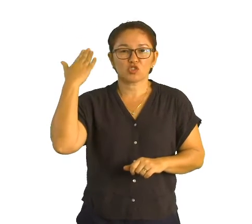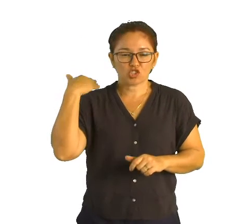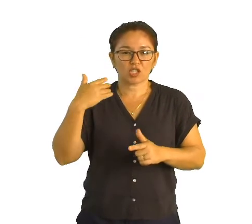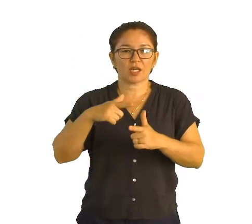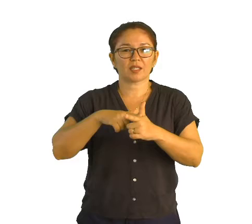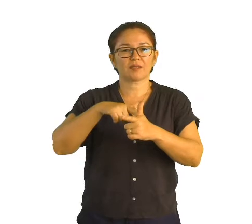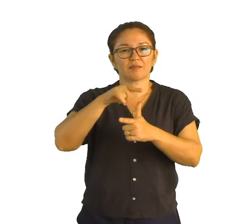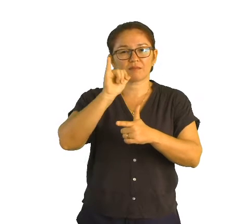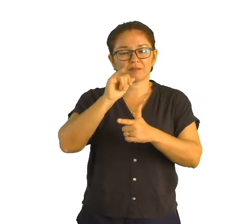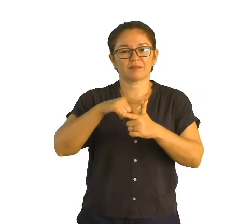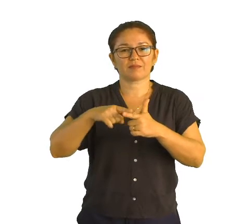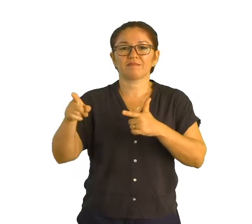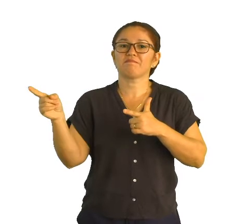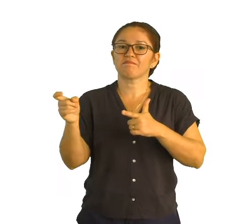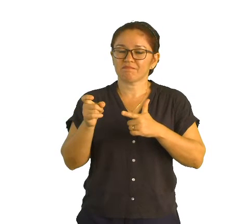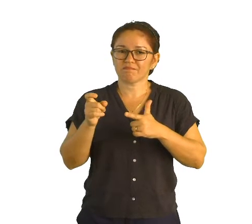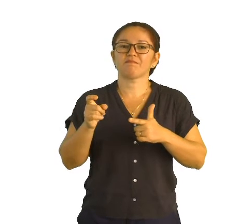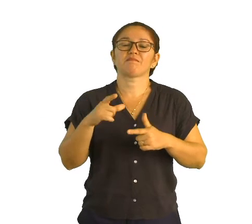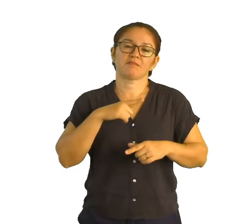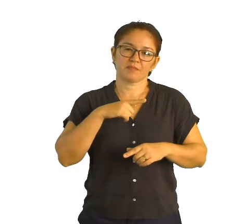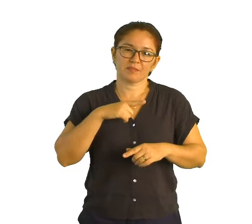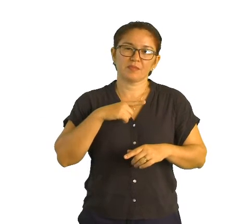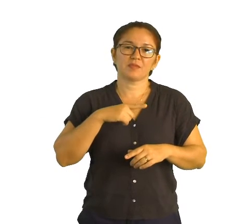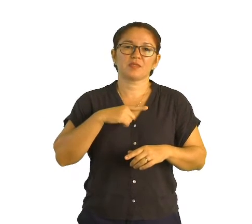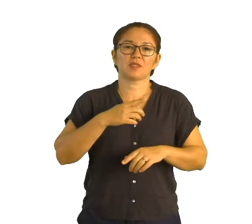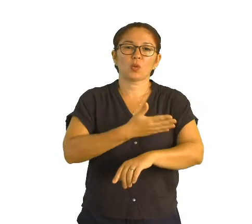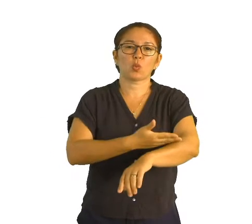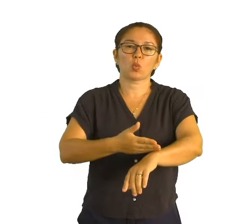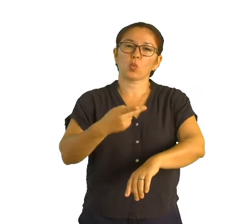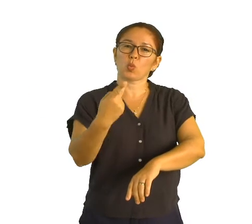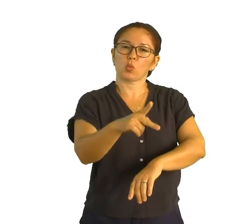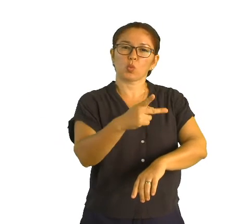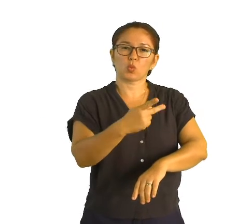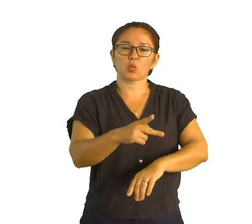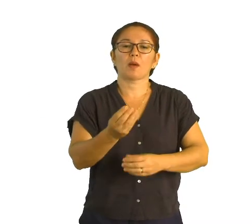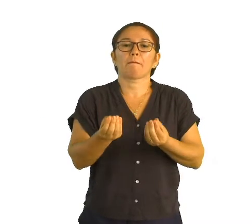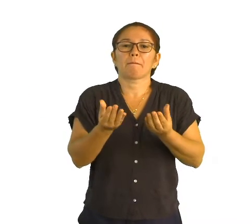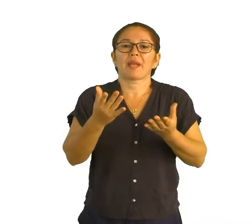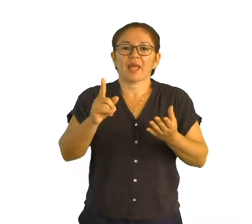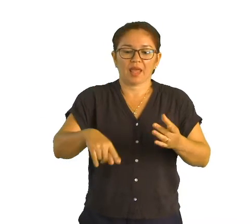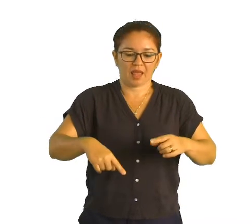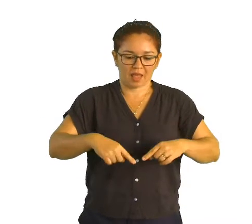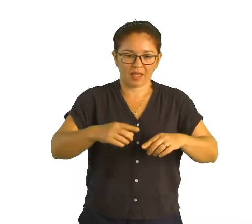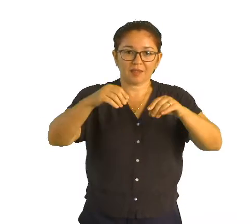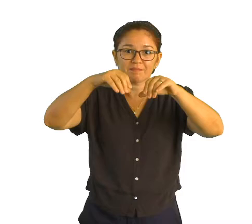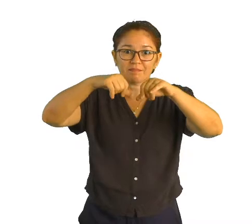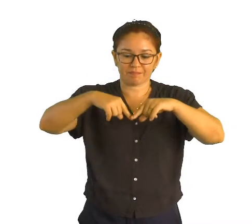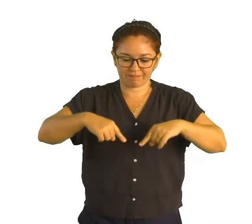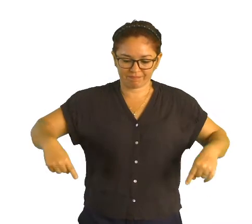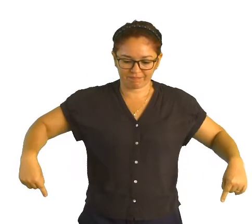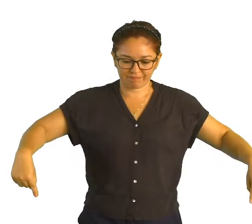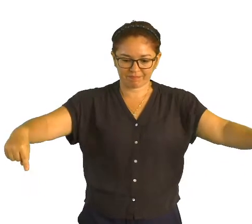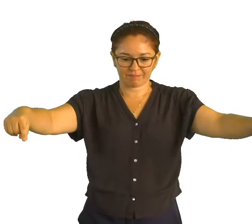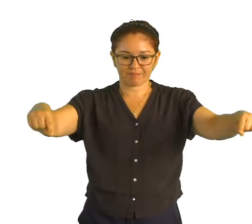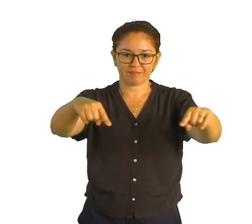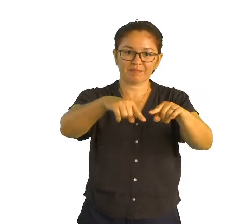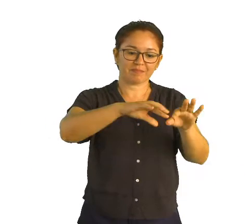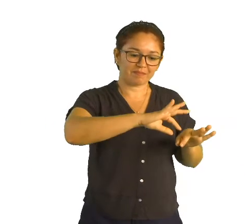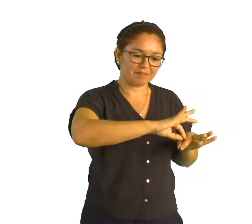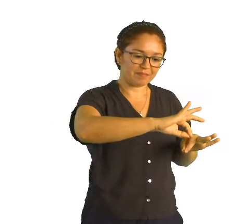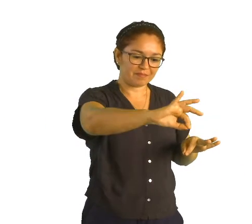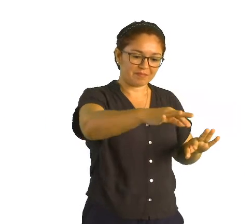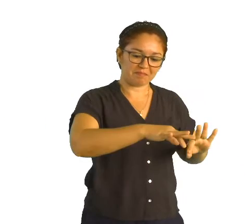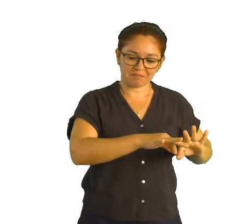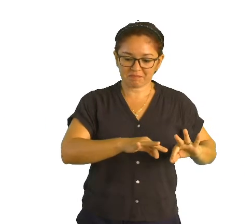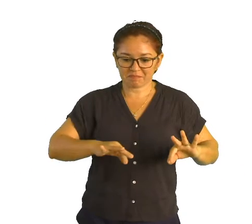amplamente utilizada pelos agrimensores na medição de terrenos, enquanto os construtores recorriam